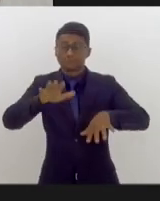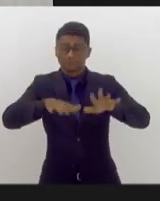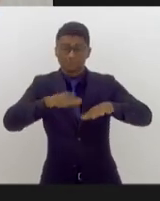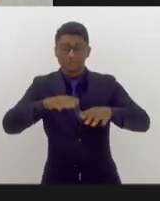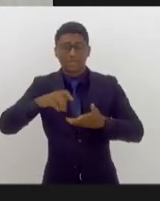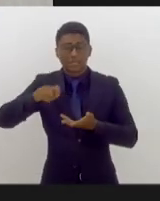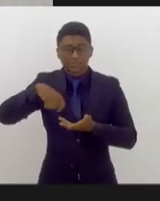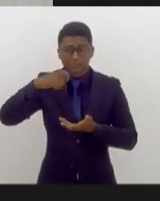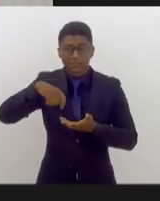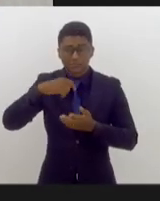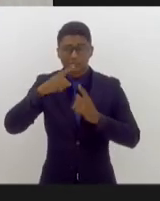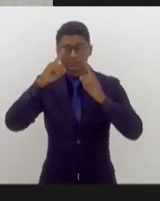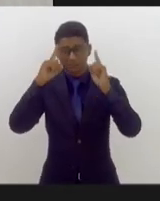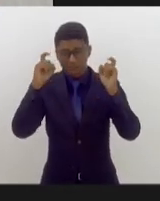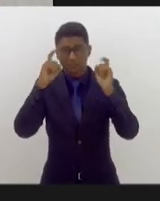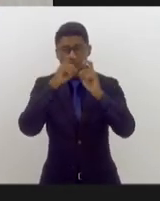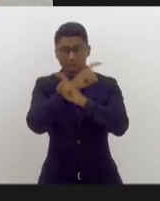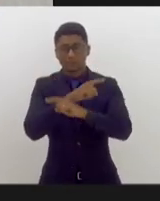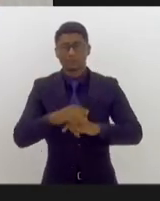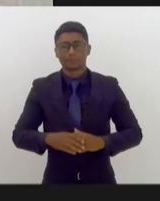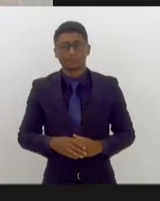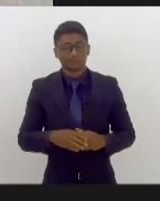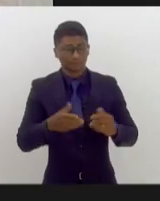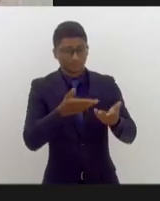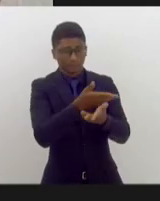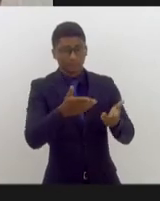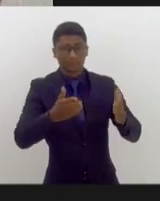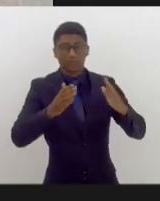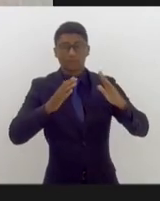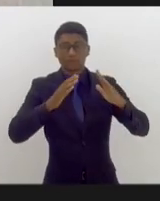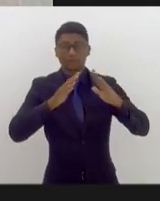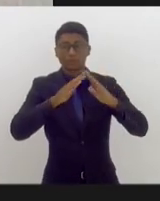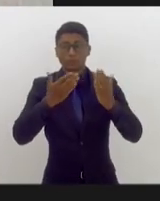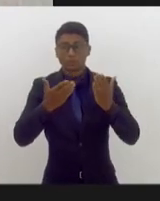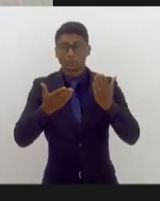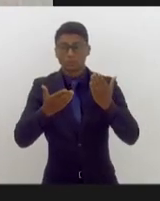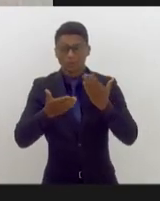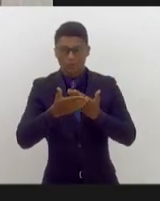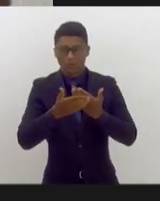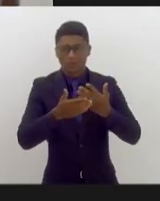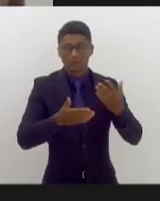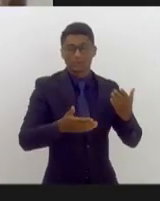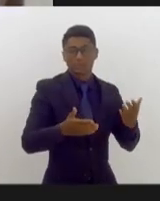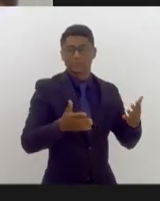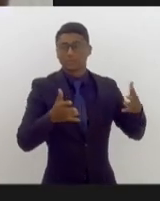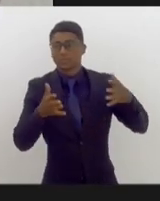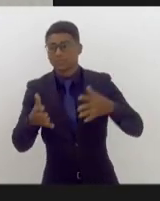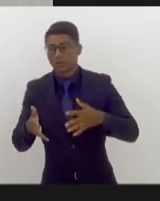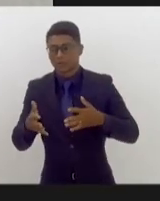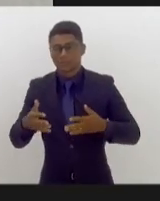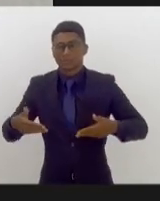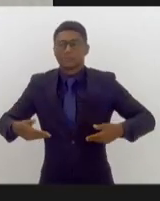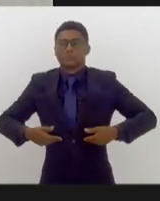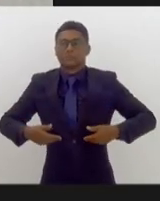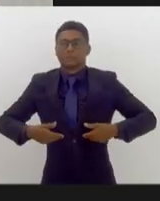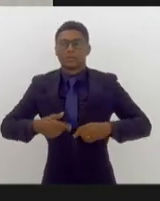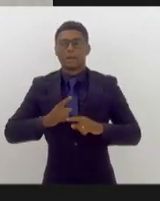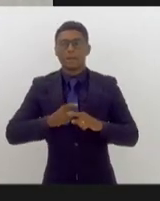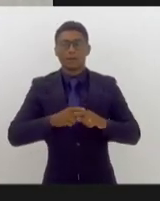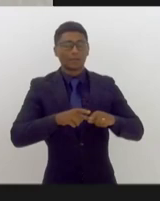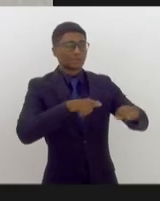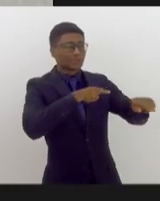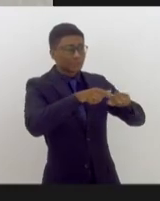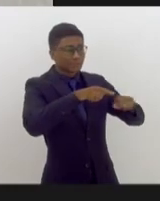corretamente, que já chegam na escola já com fome, porque vieram do trabalho e já não se alimentaram direito durante o dia por falta